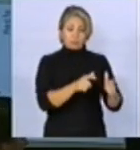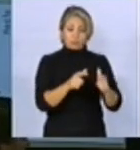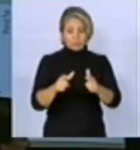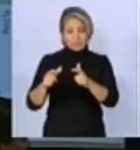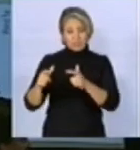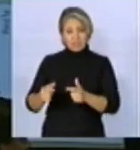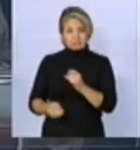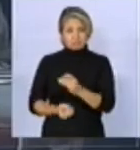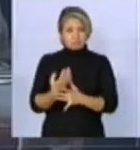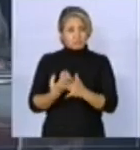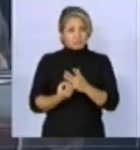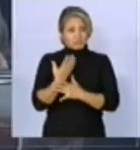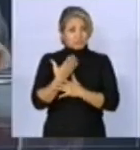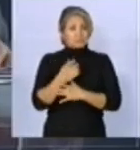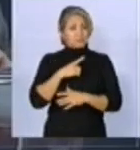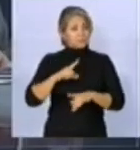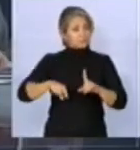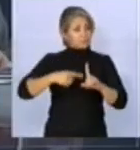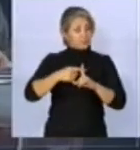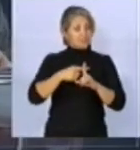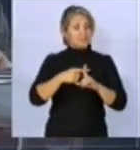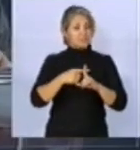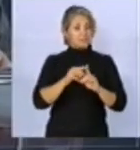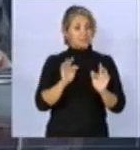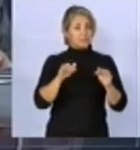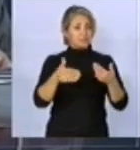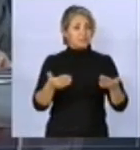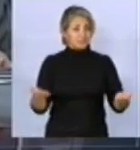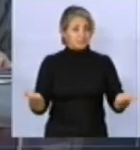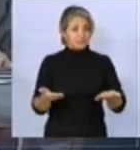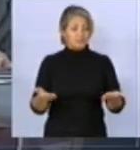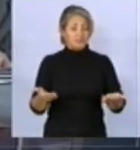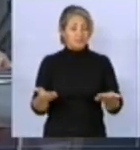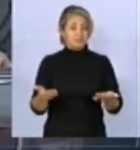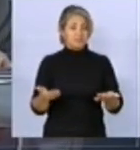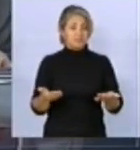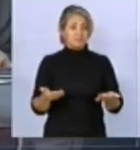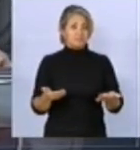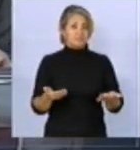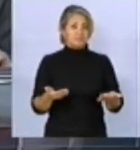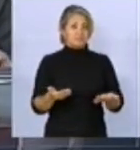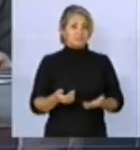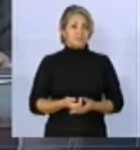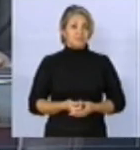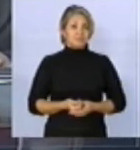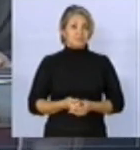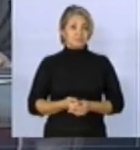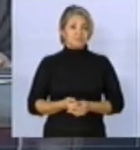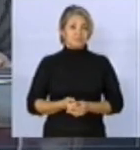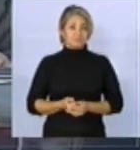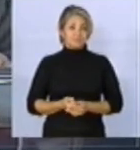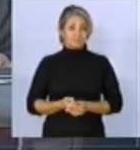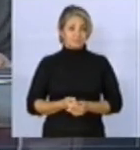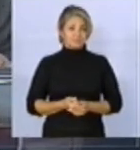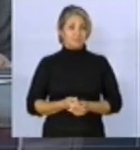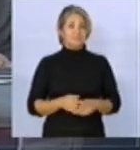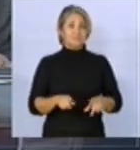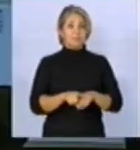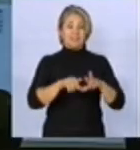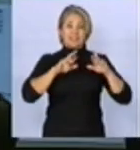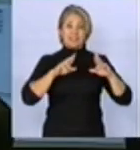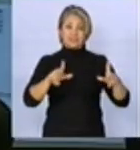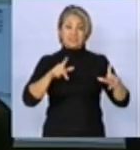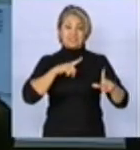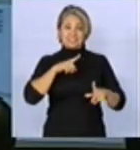nós temos muito mais pronto todo mundo e por fim Vamos bater esse aqui ó é feita a grande